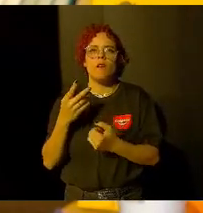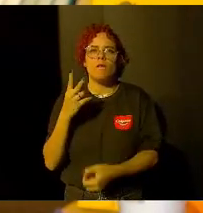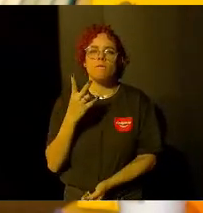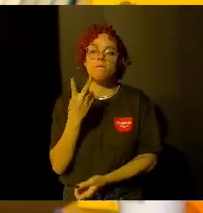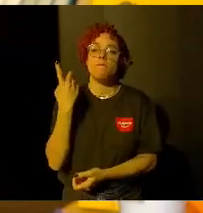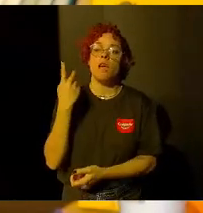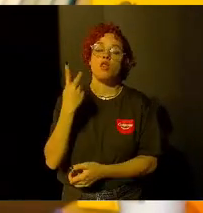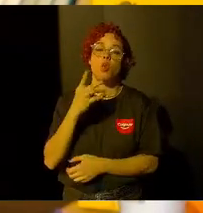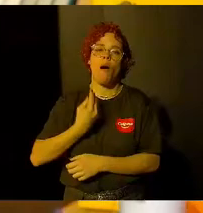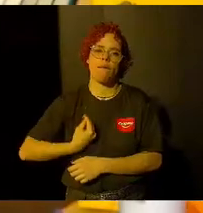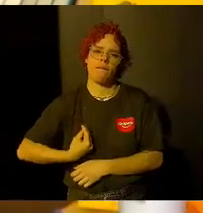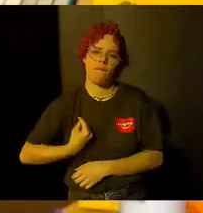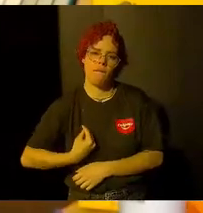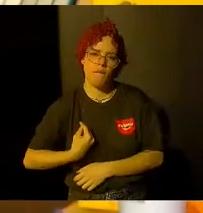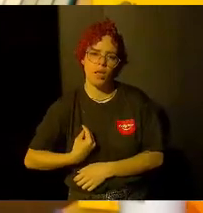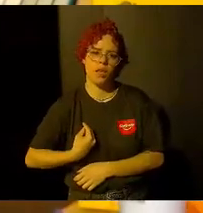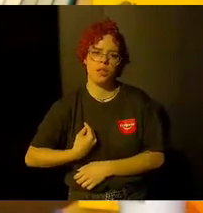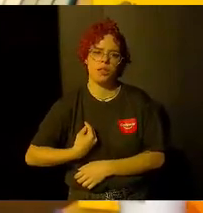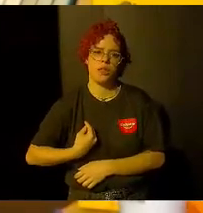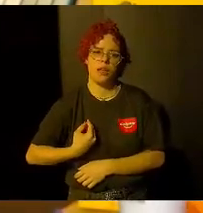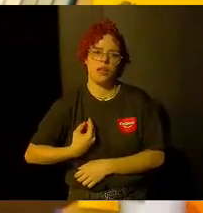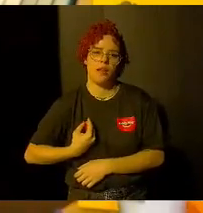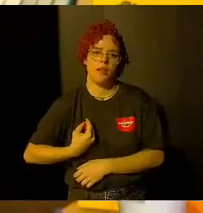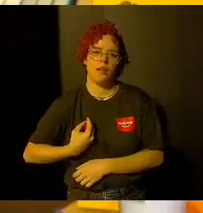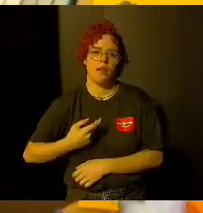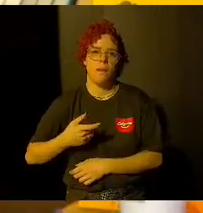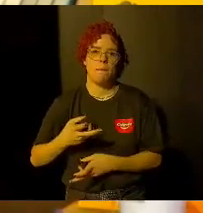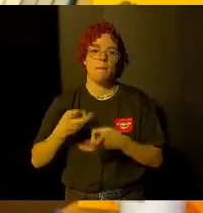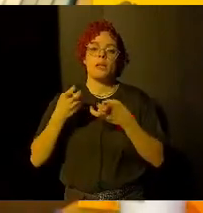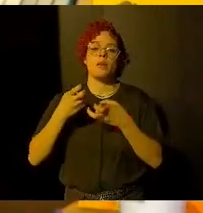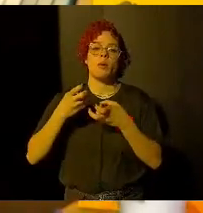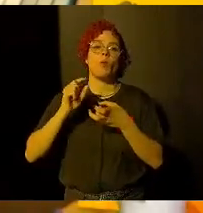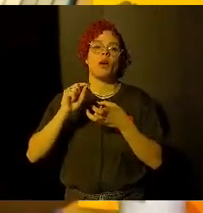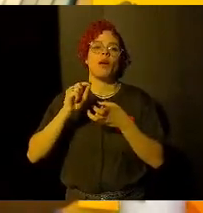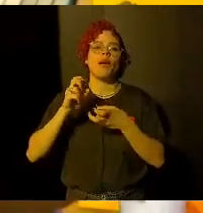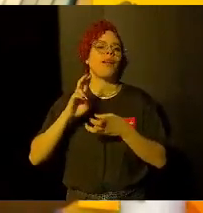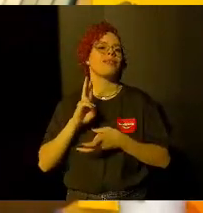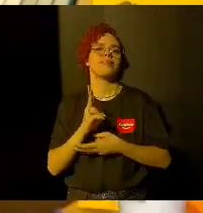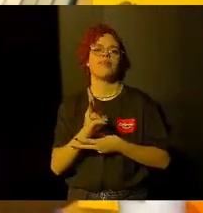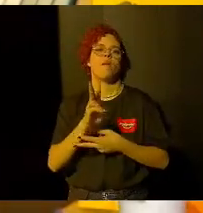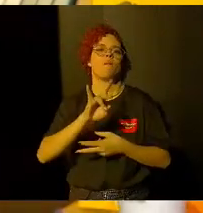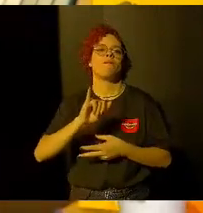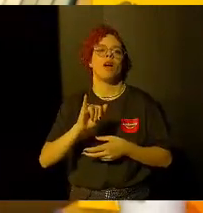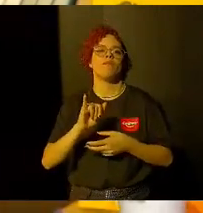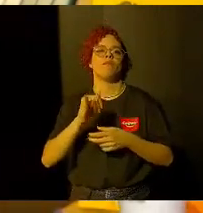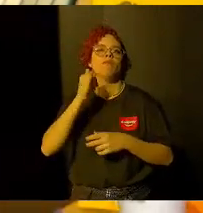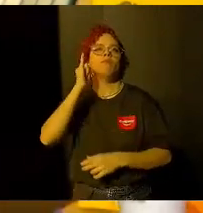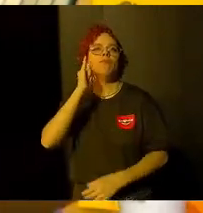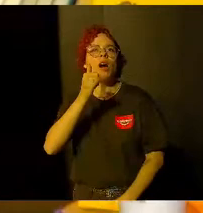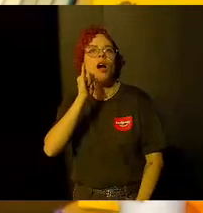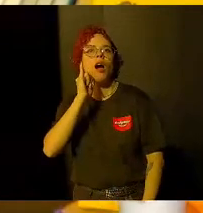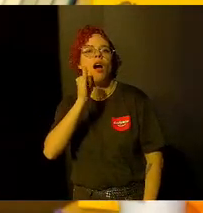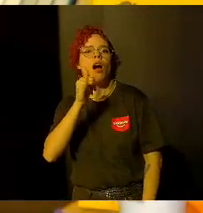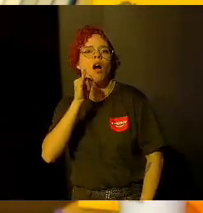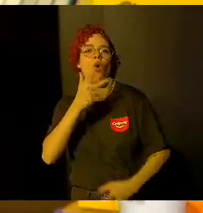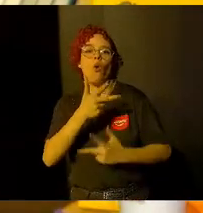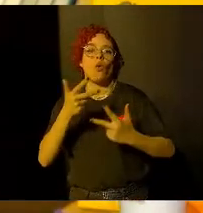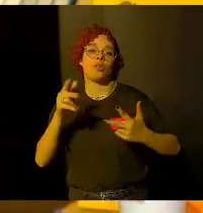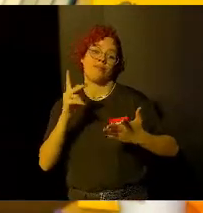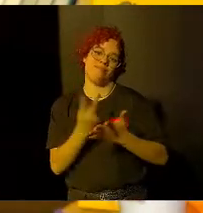vida vai sendo uma grande narrativa de momentos míticos essa consciência